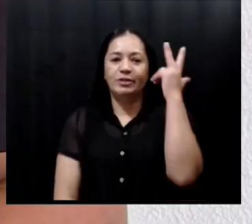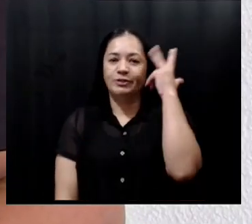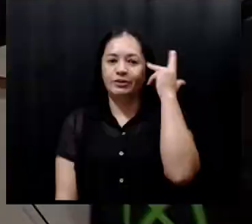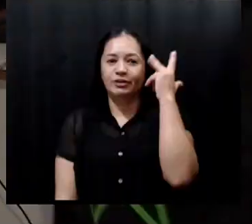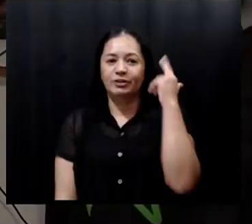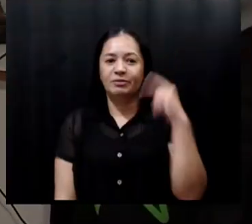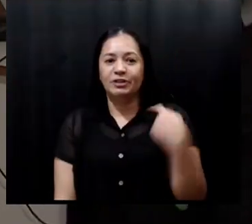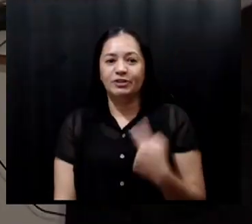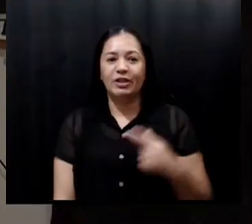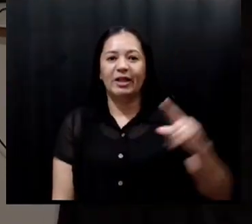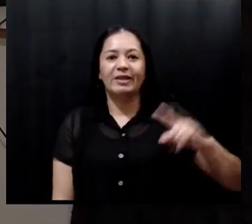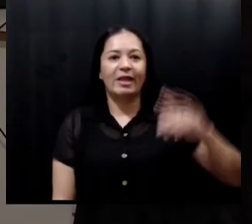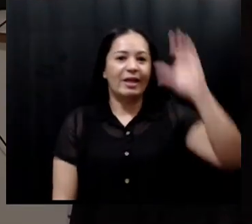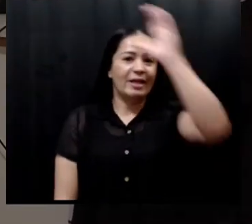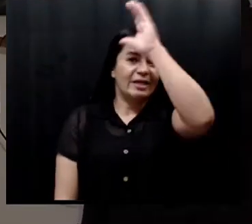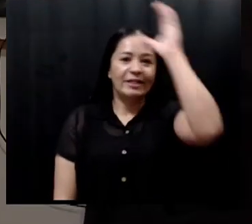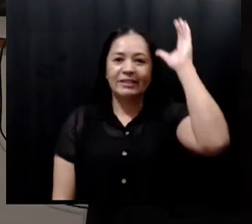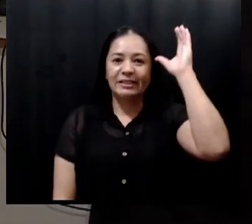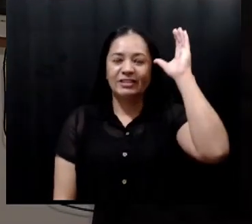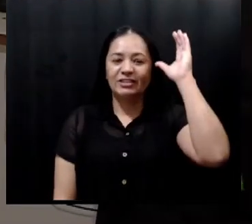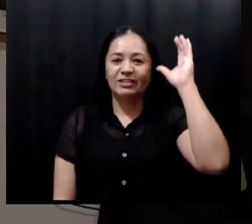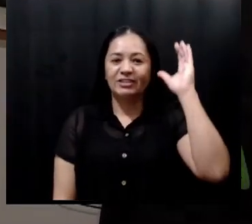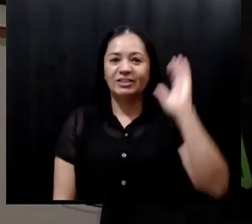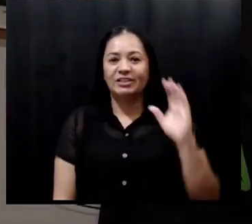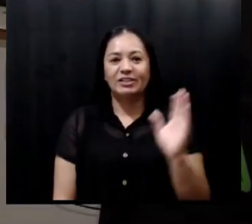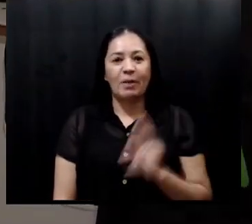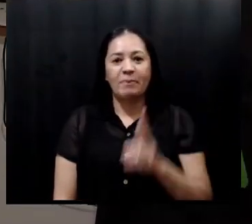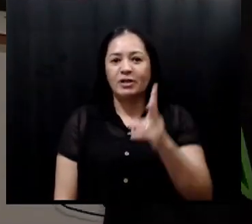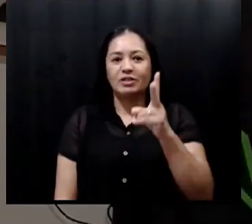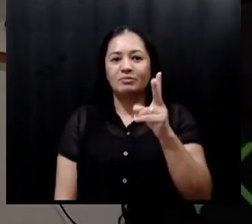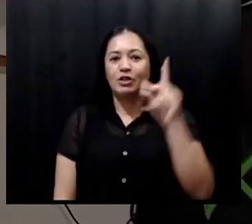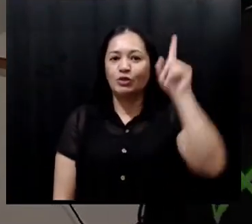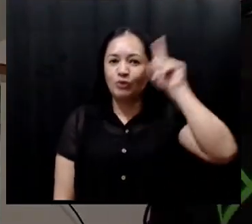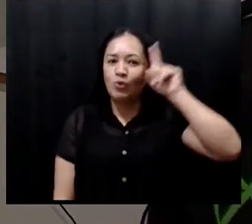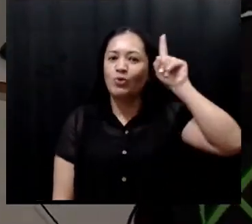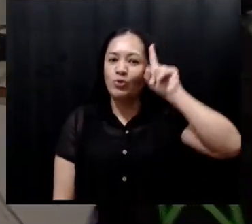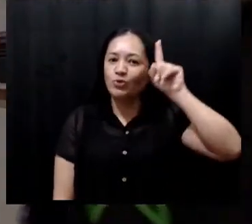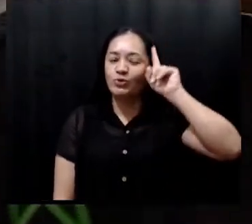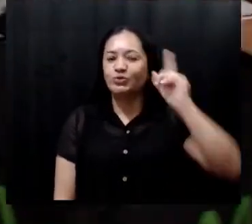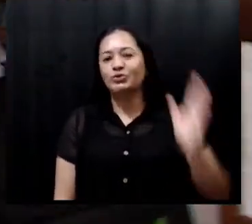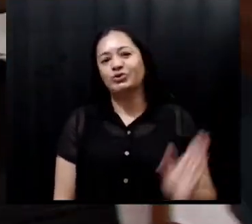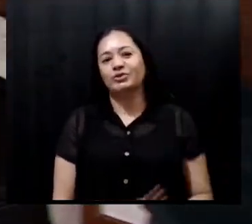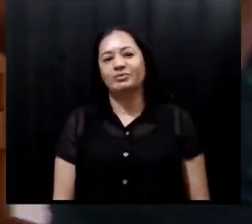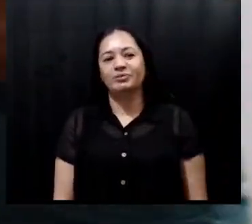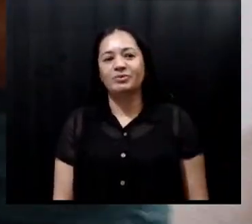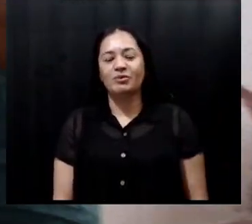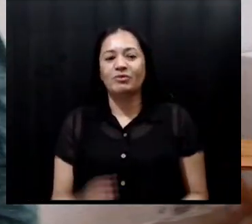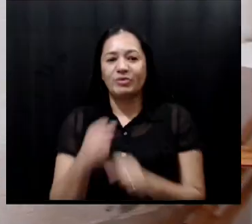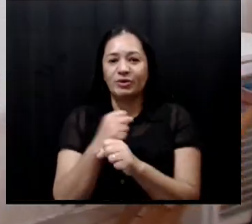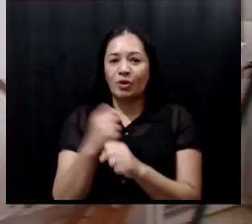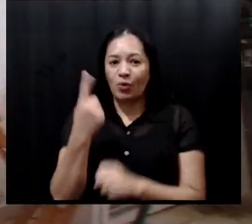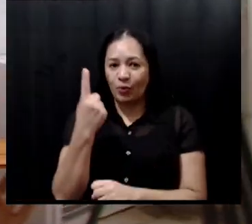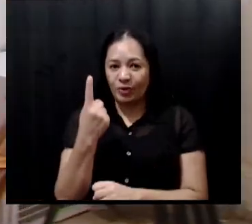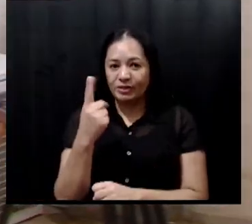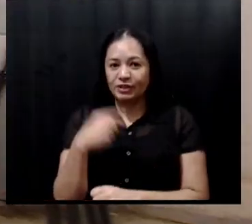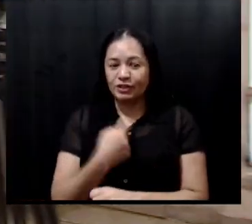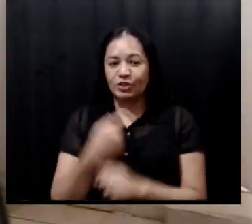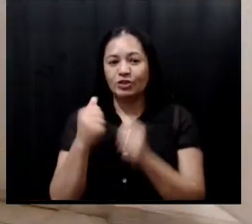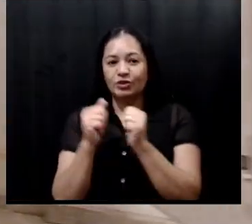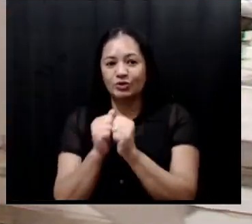cliente que é o mesmo cliente todo dia, entendeu? E nesse um ano que a gente está junto, o